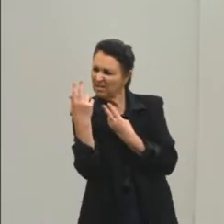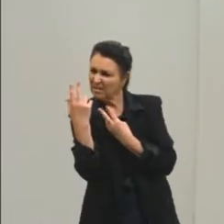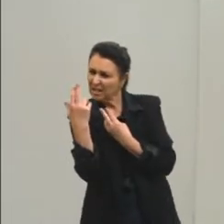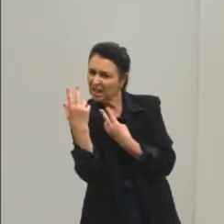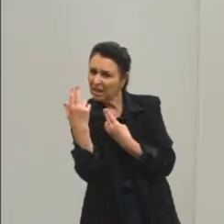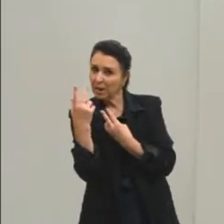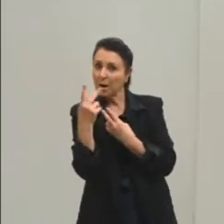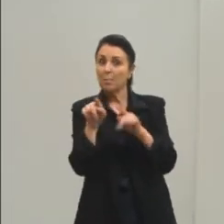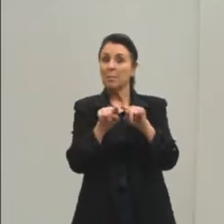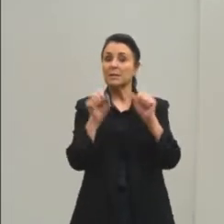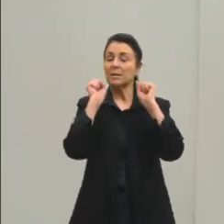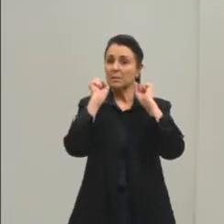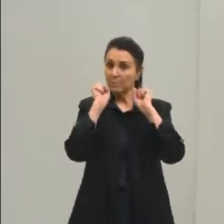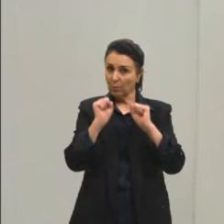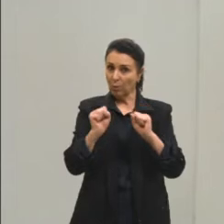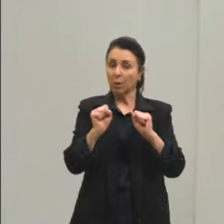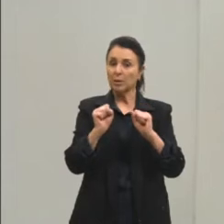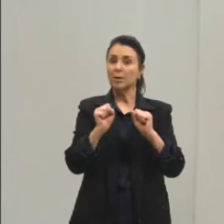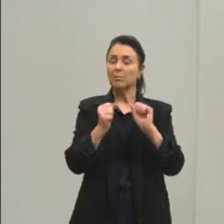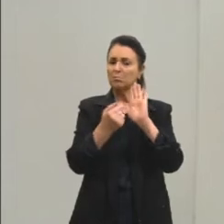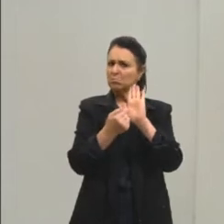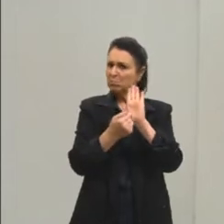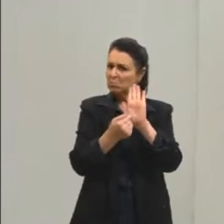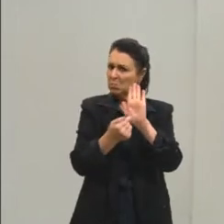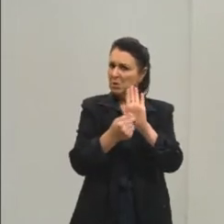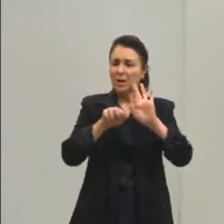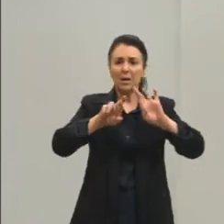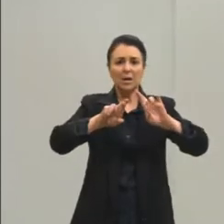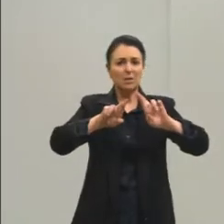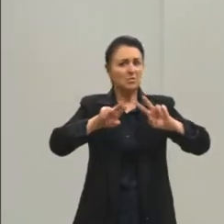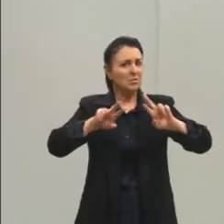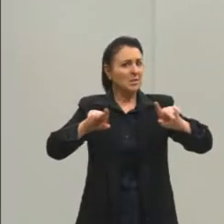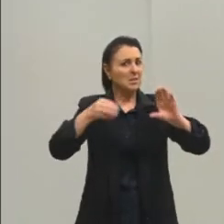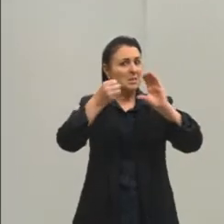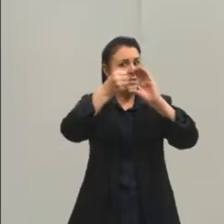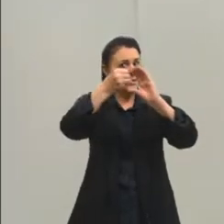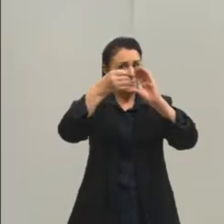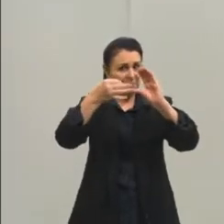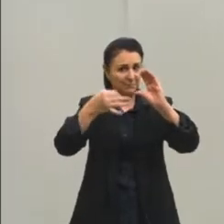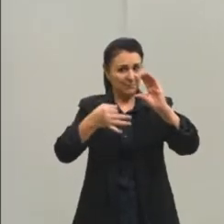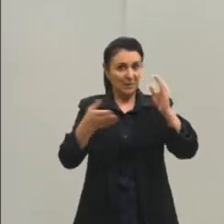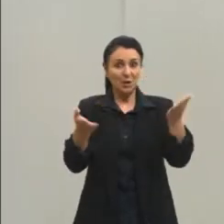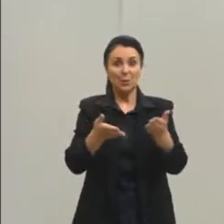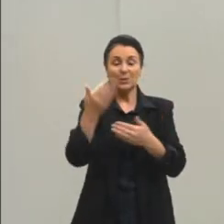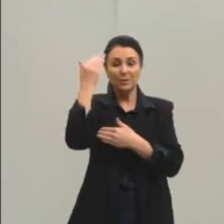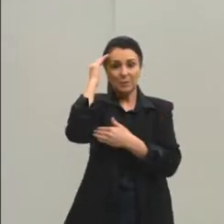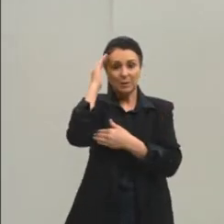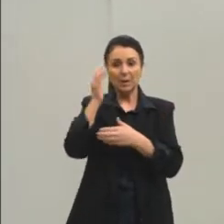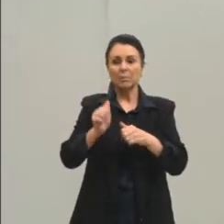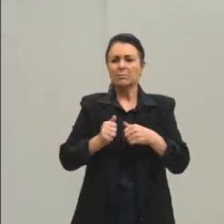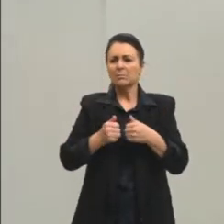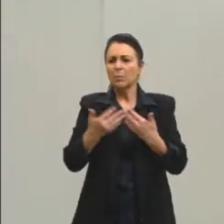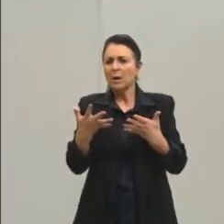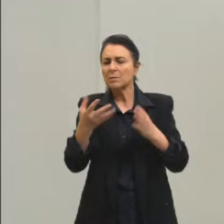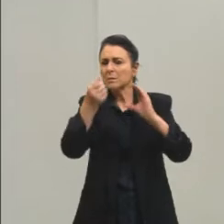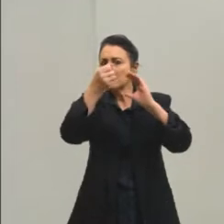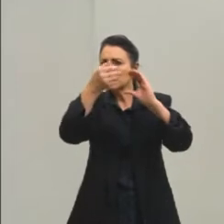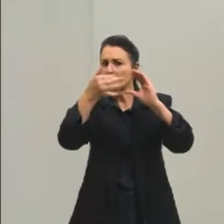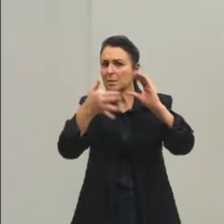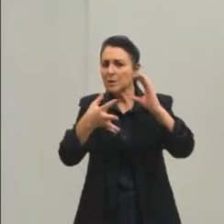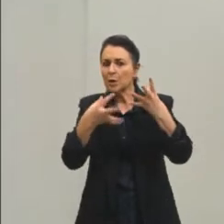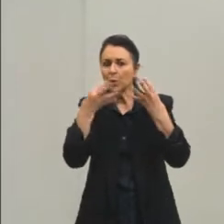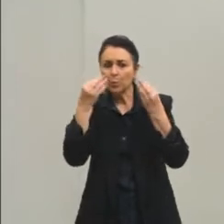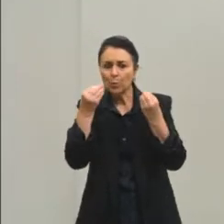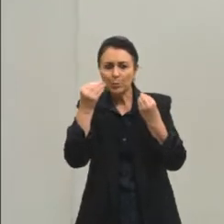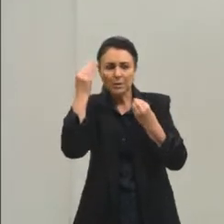eles podem sim apresentar características diferentes e hoje a gente vai entender Quais são as suas características e como a gente